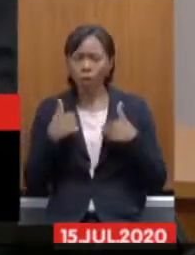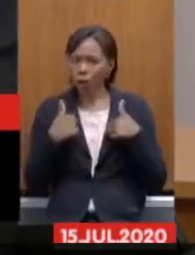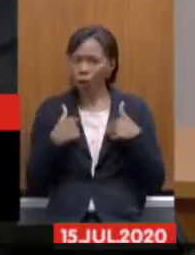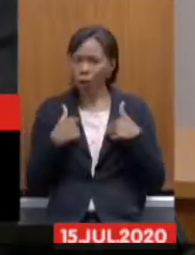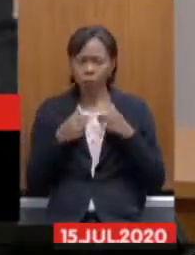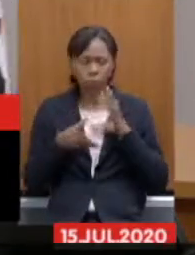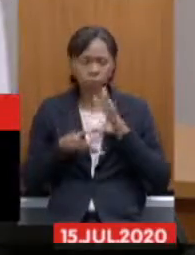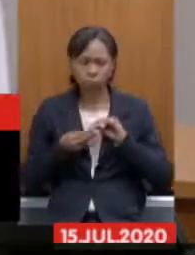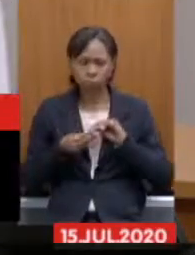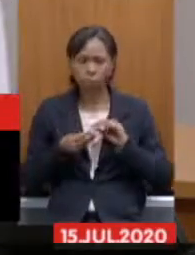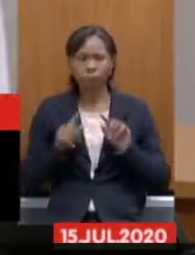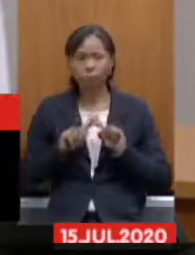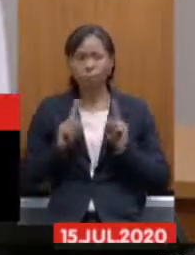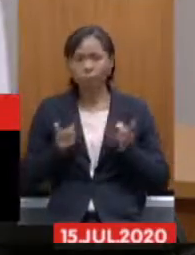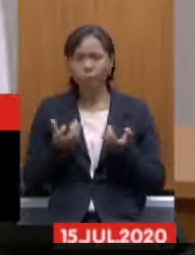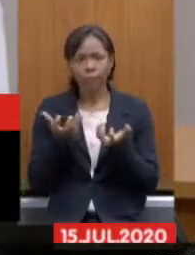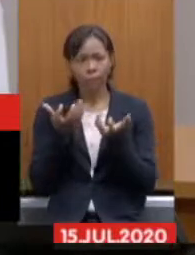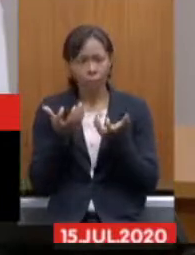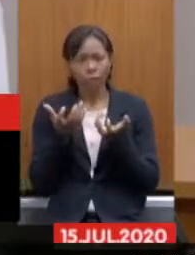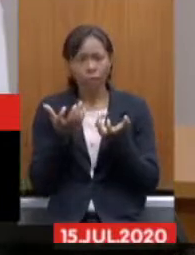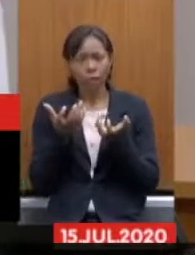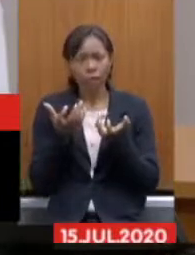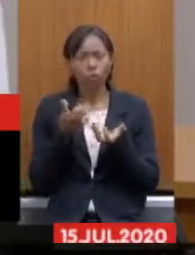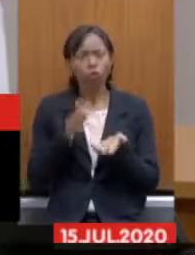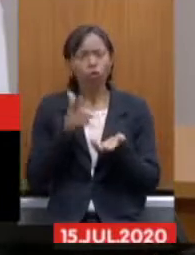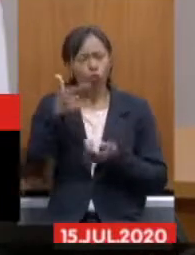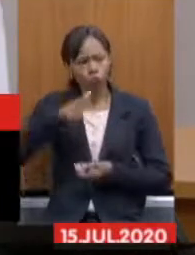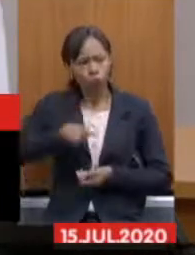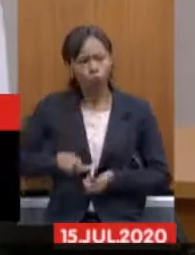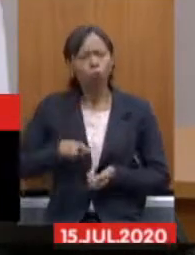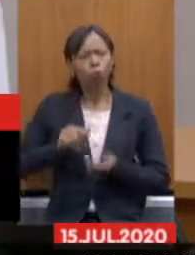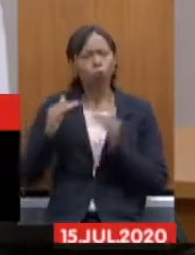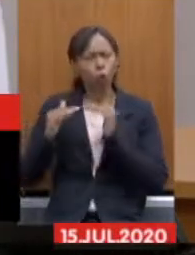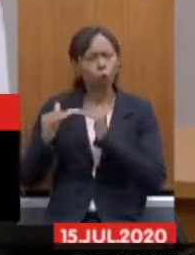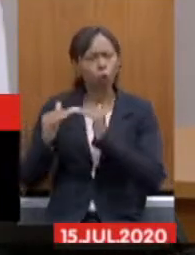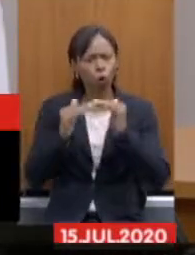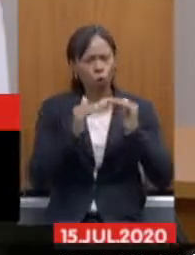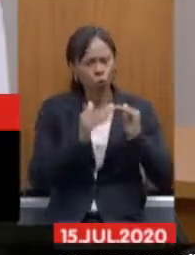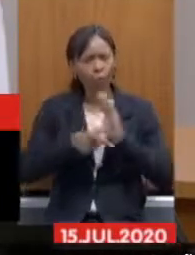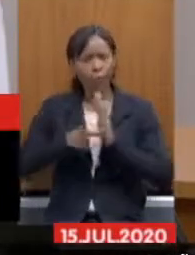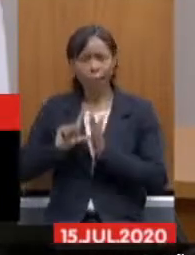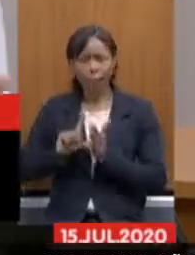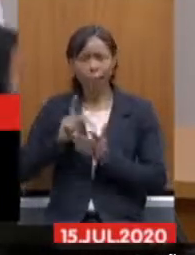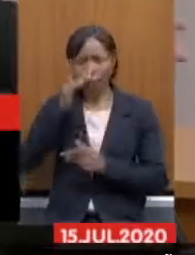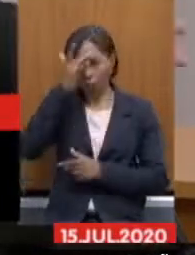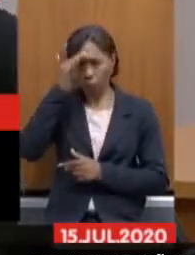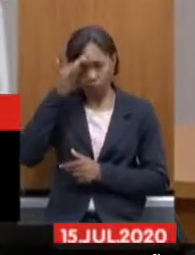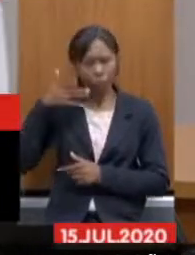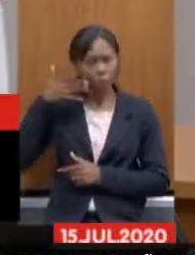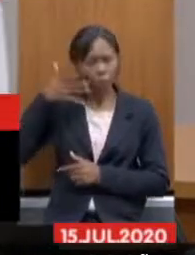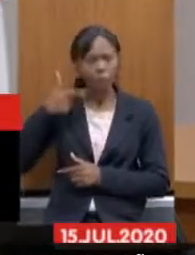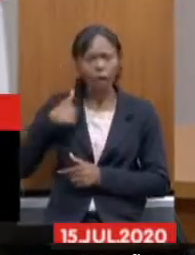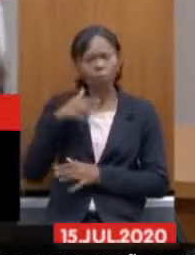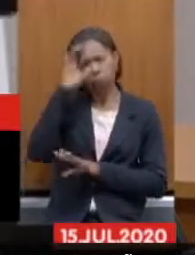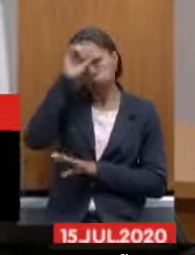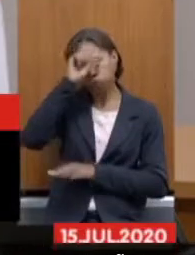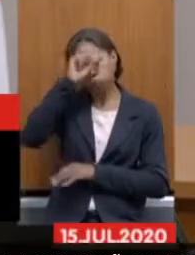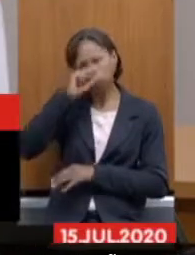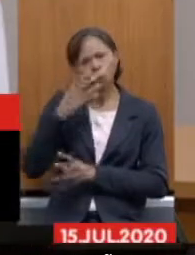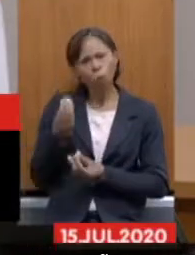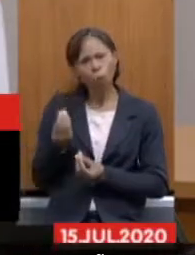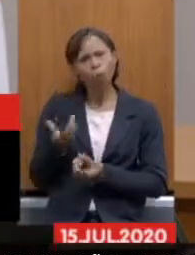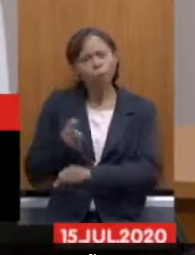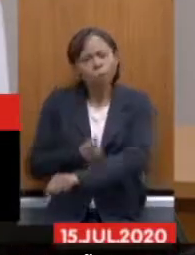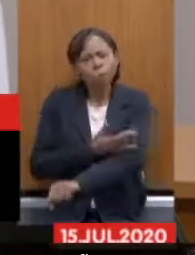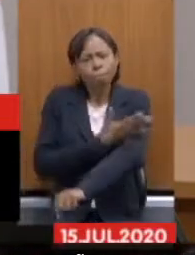pode qualquer maneira eu gostaria de me congratular mais uma vez com os colegas que aqui me antecederam aprendi muito estou muito